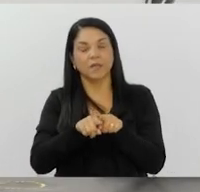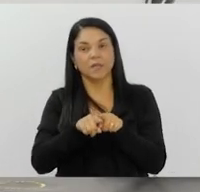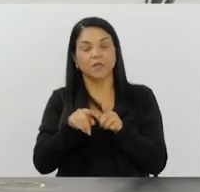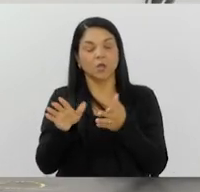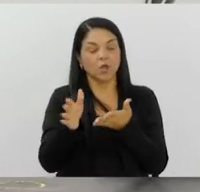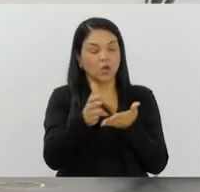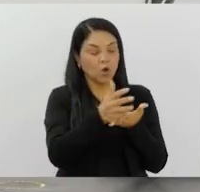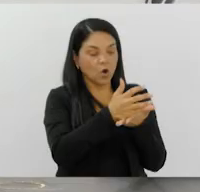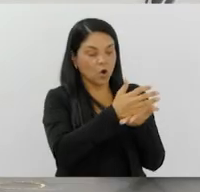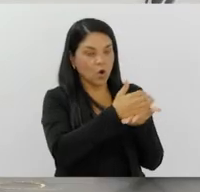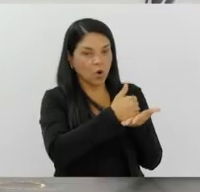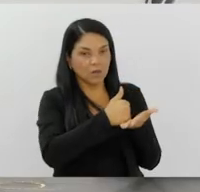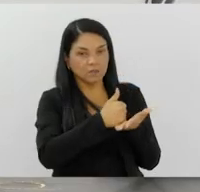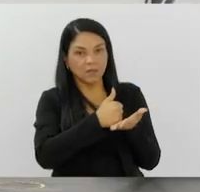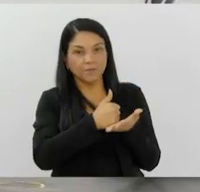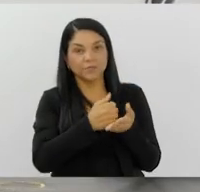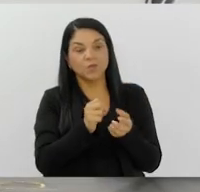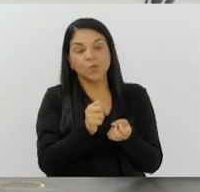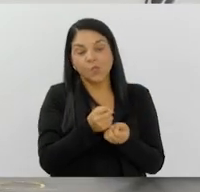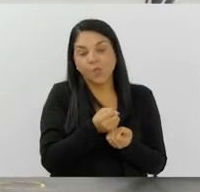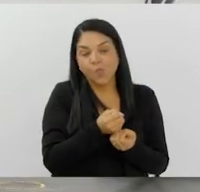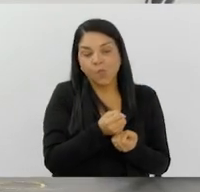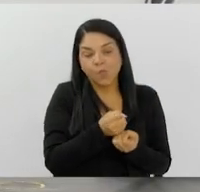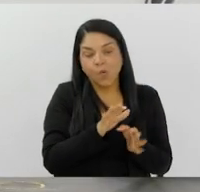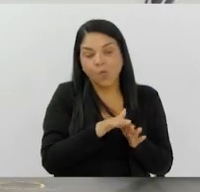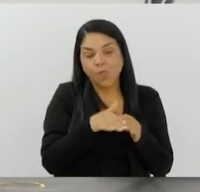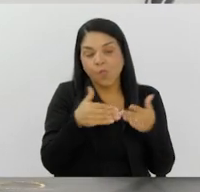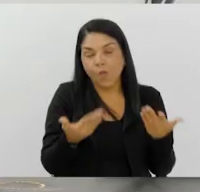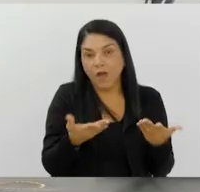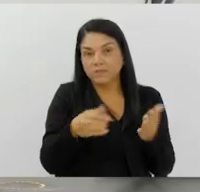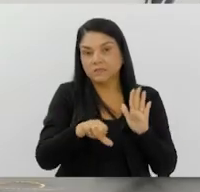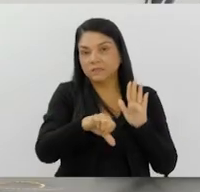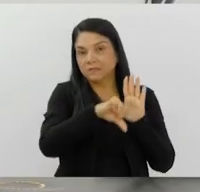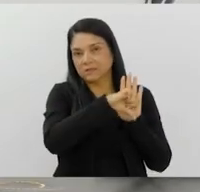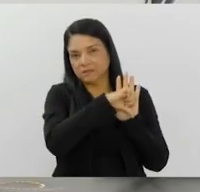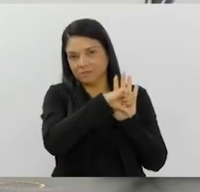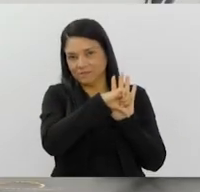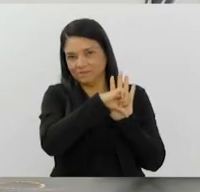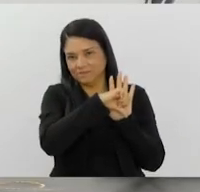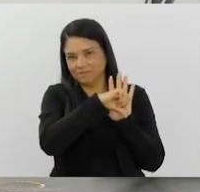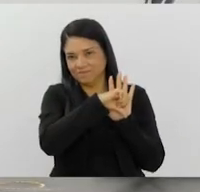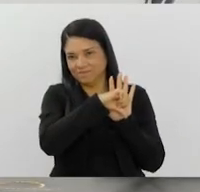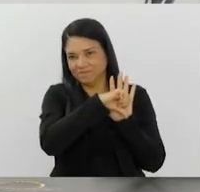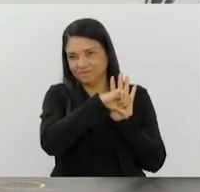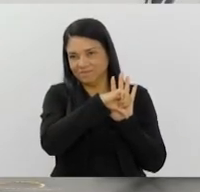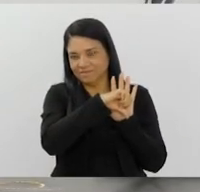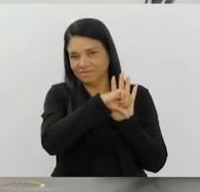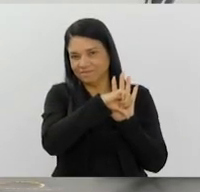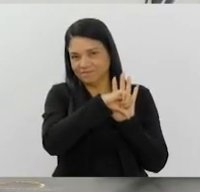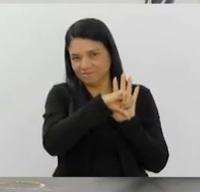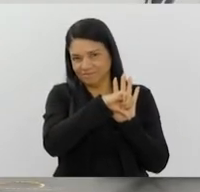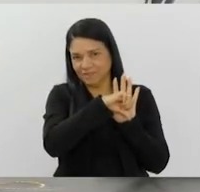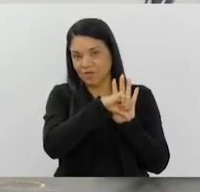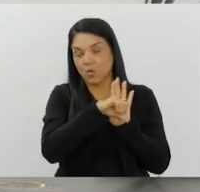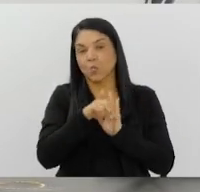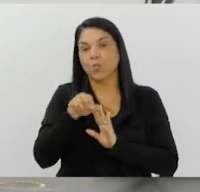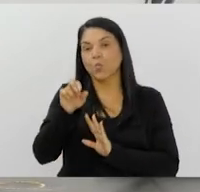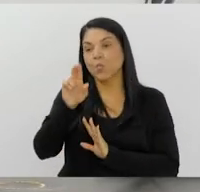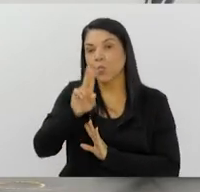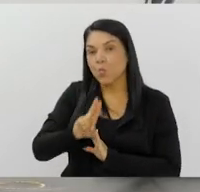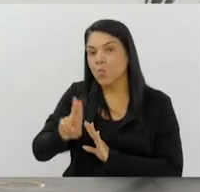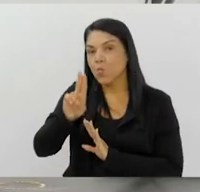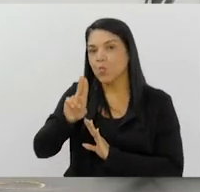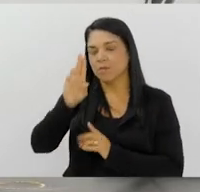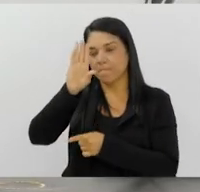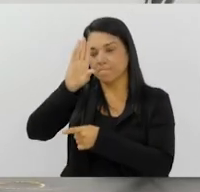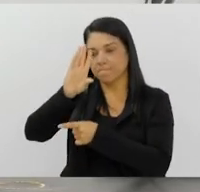coletar quais crimes eh que são que tem que são usados mais o reconhecimento facial Quais